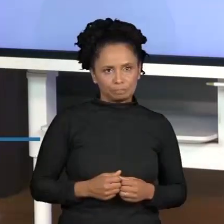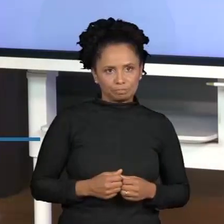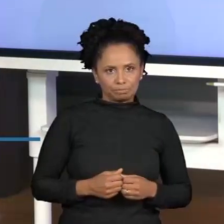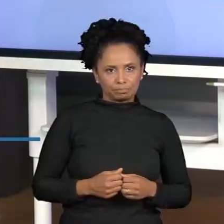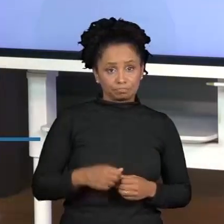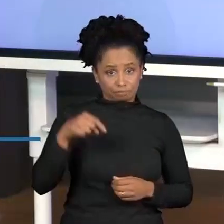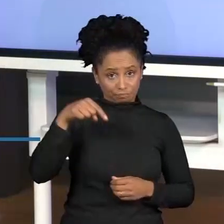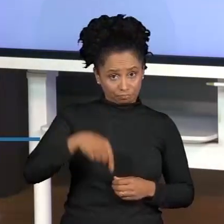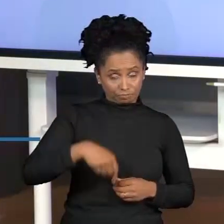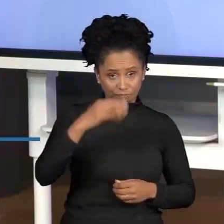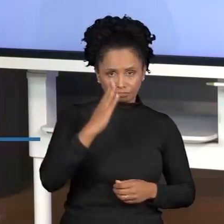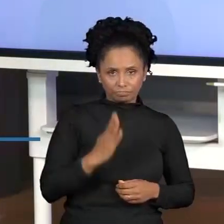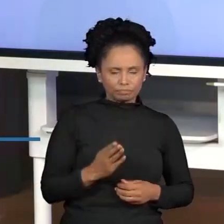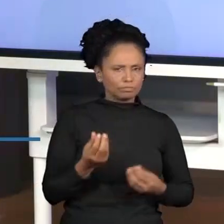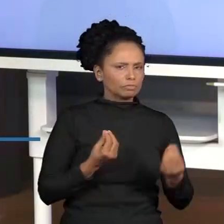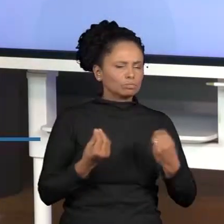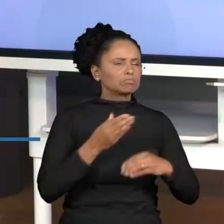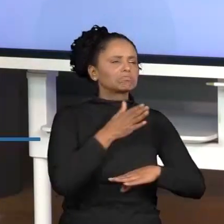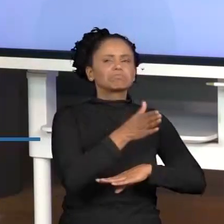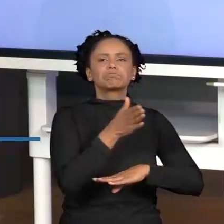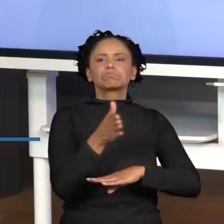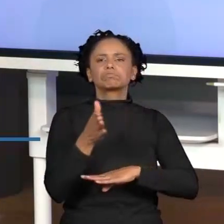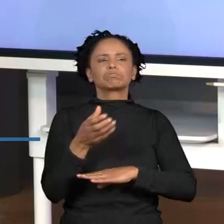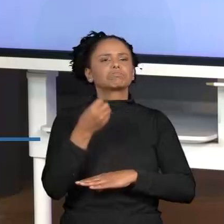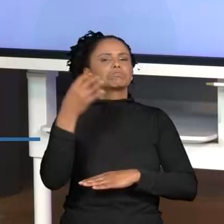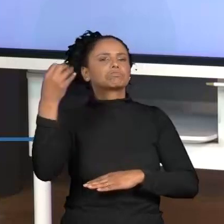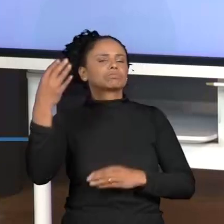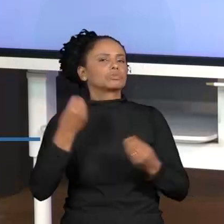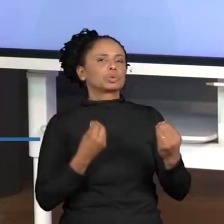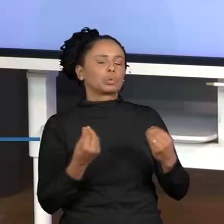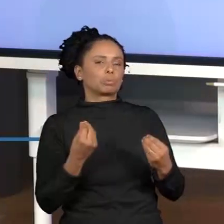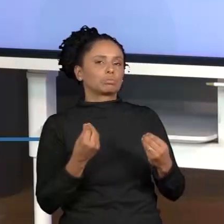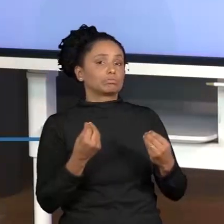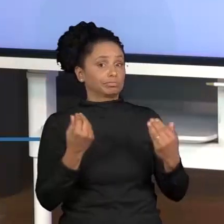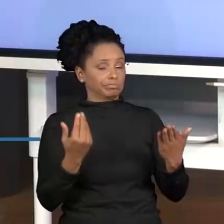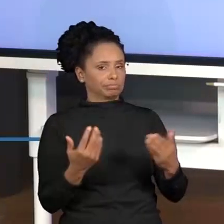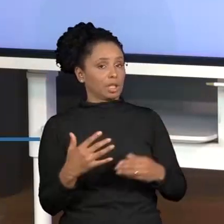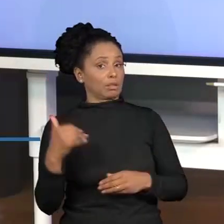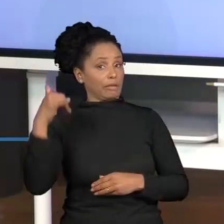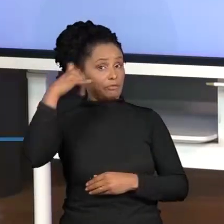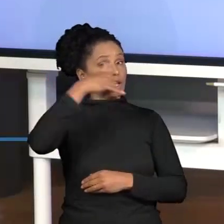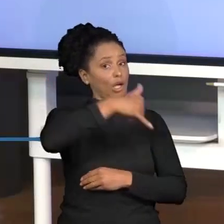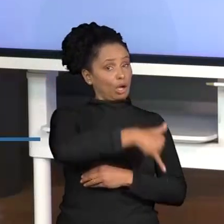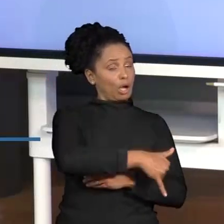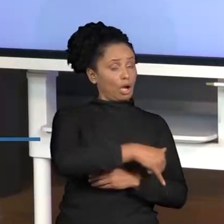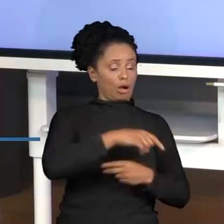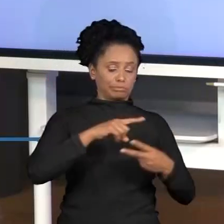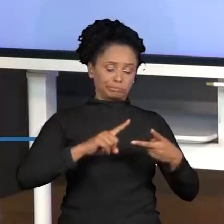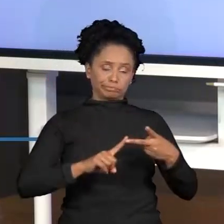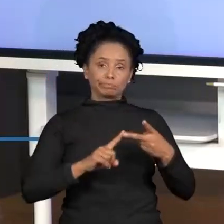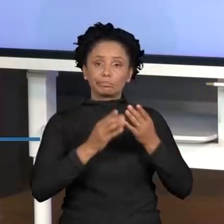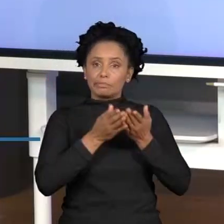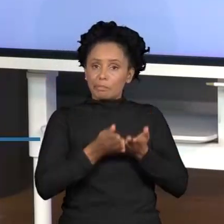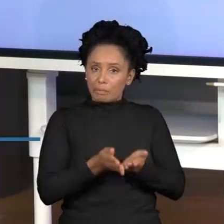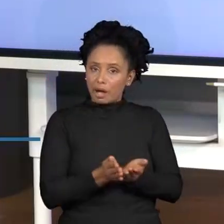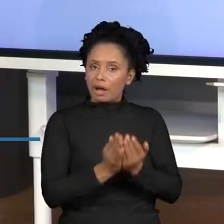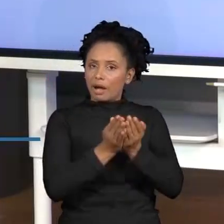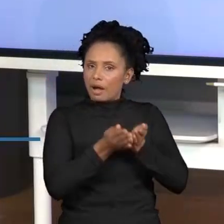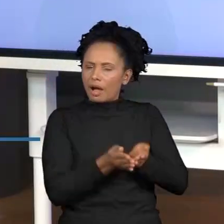Estou vendo aí na sala o pessoal falando assim, olha, a gente tem o avião, é verdade. Temos os barcos,